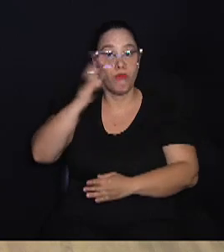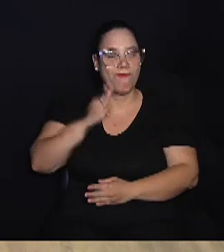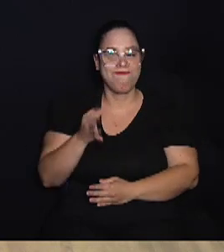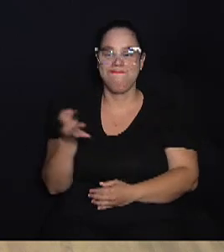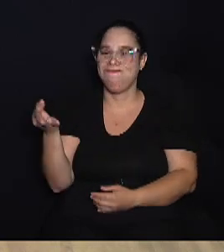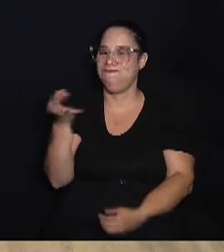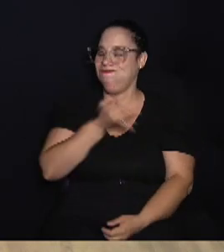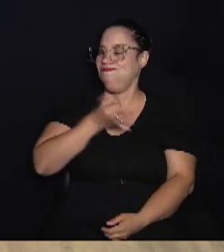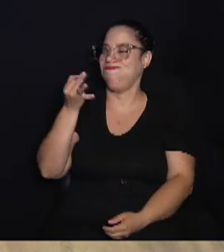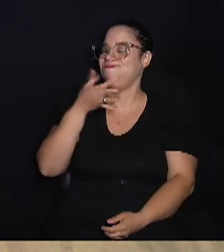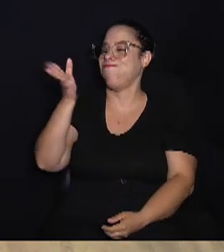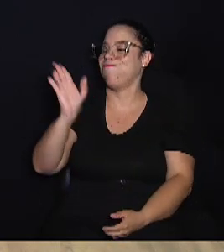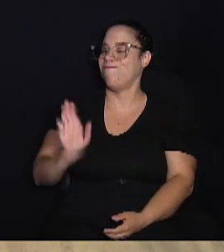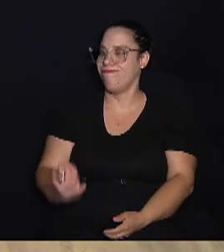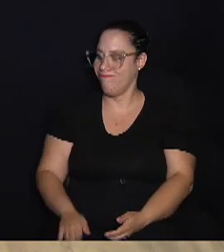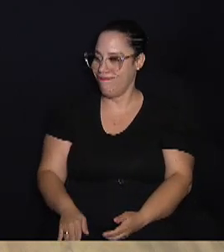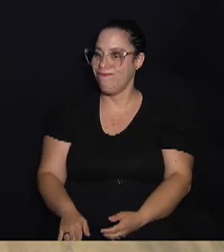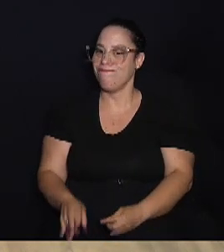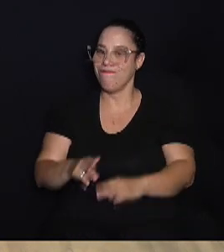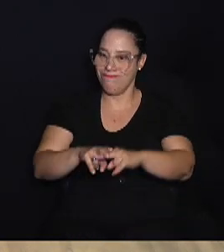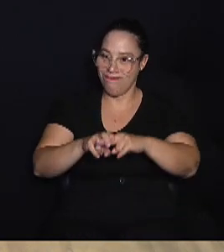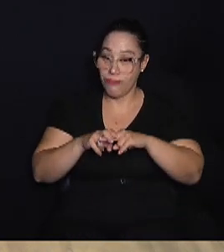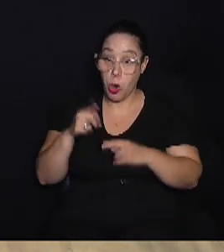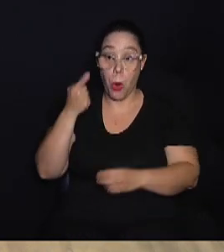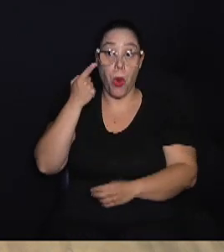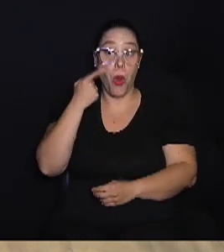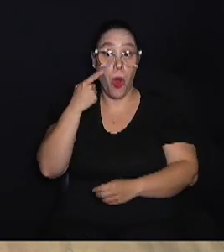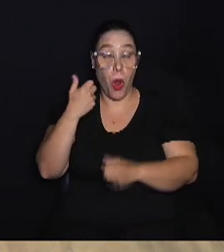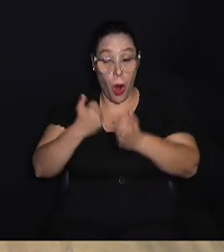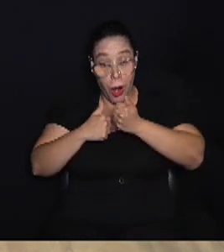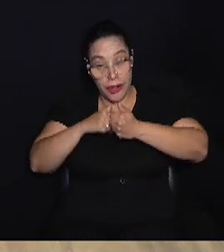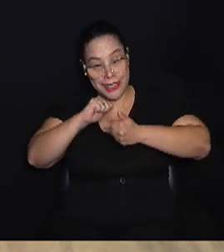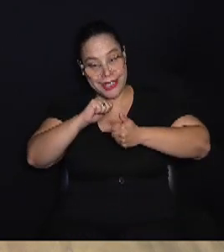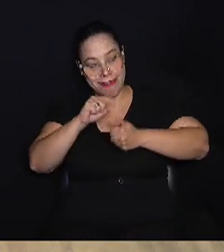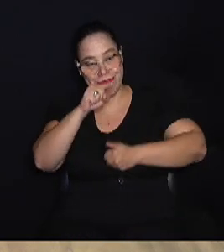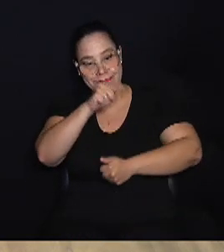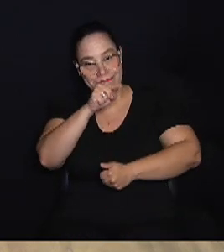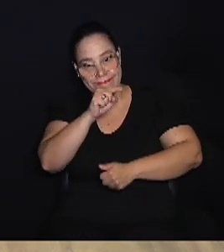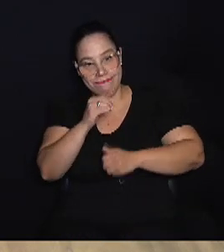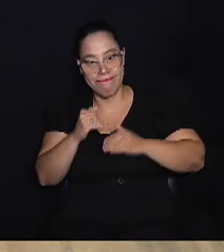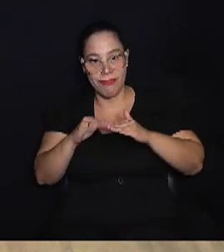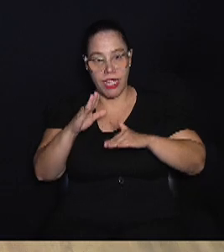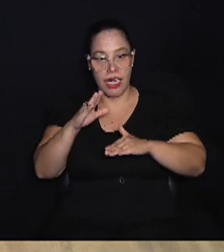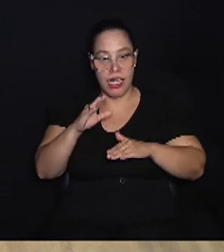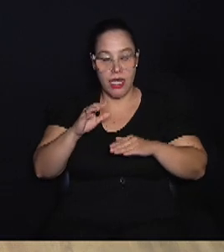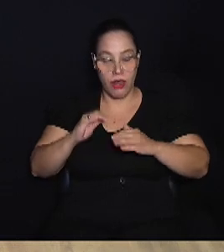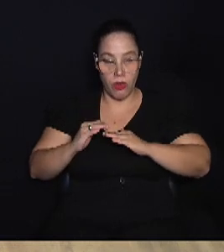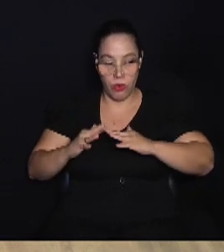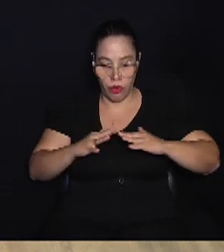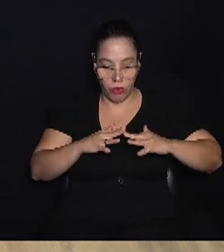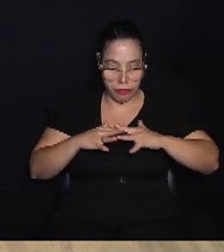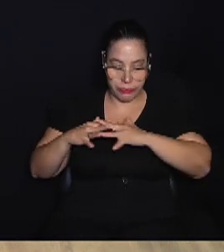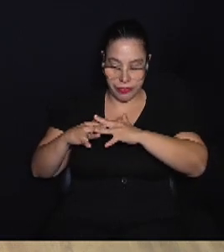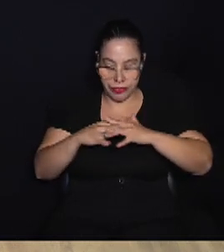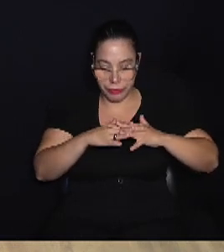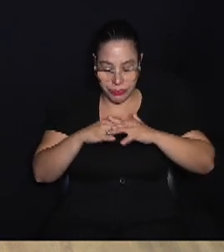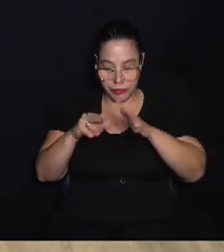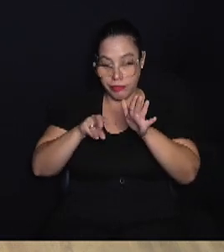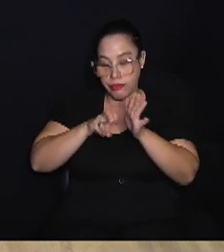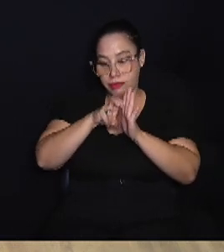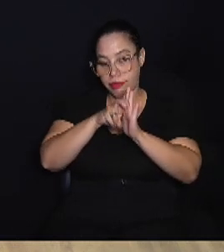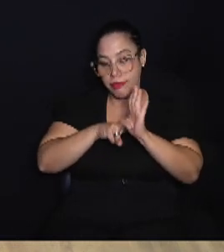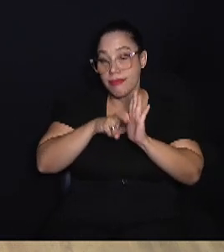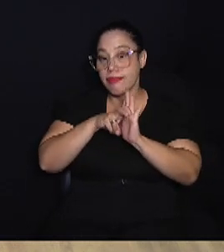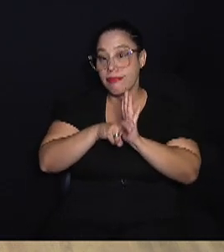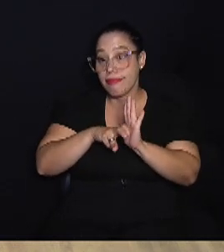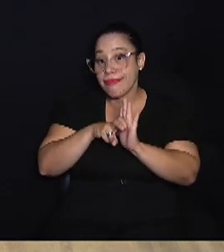muito bem e por isso o Olha o Esporte aí vai mostrar mais sobre o rugby em cadeira de rodas,